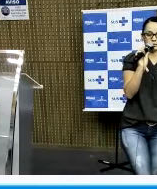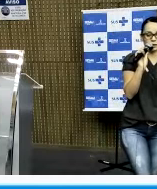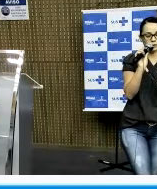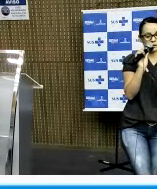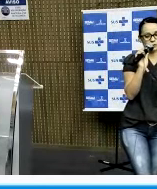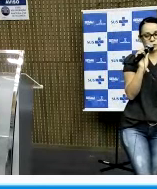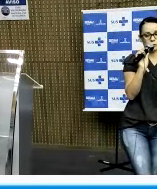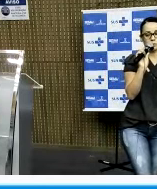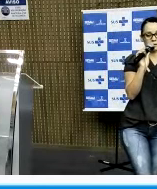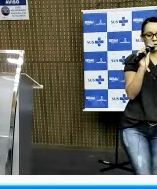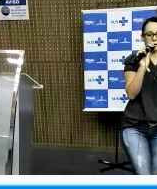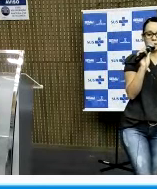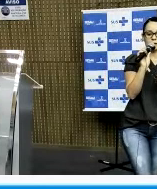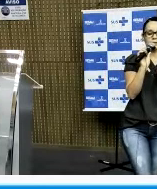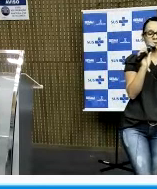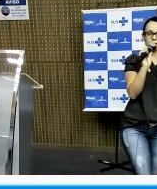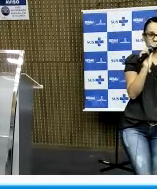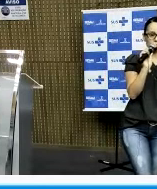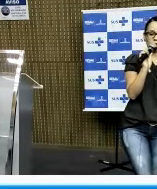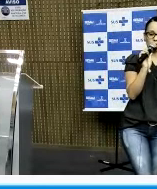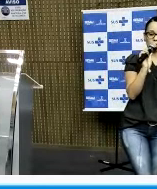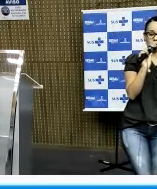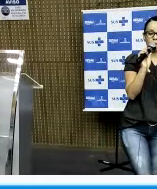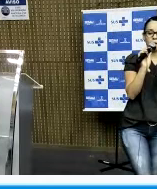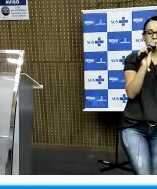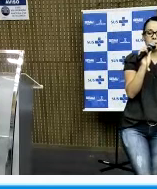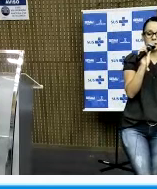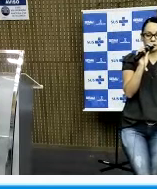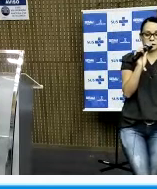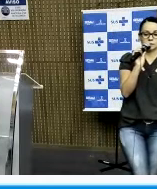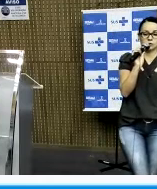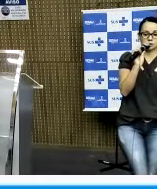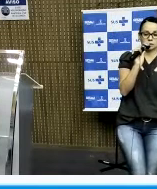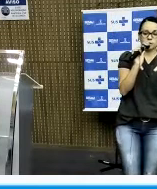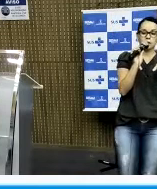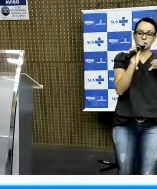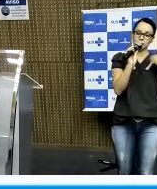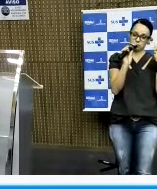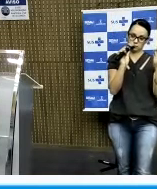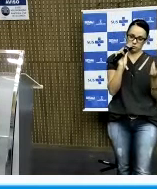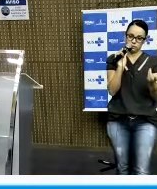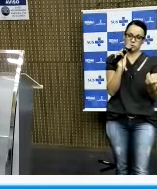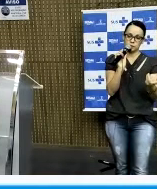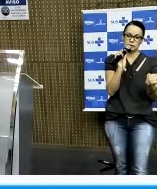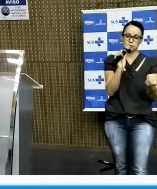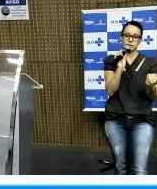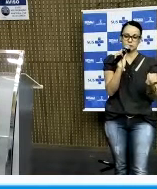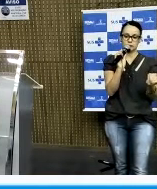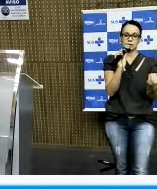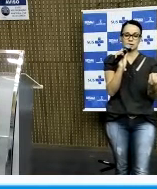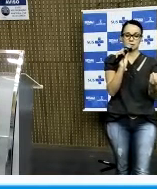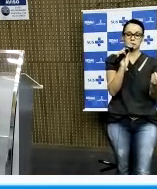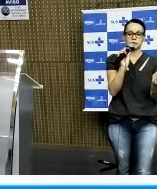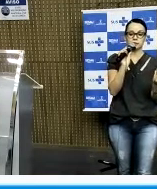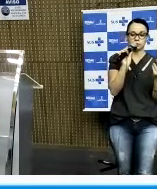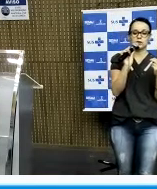2020 e 2021, primeiro semestre, né? Não tivemos nenhum, mas já antecipo de antemão que no segundo